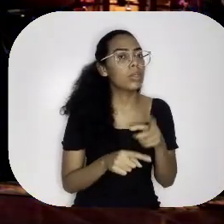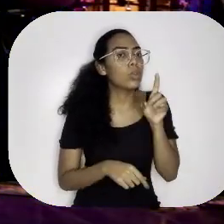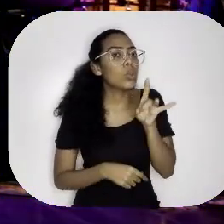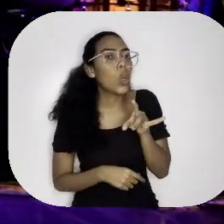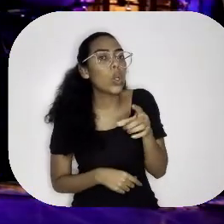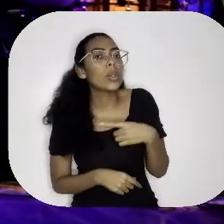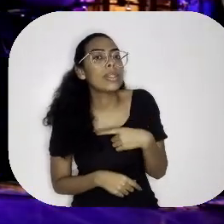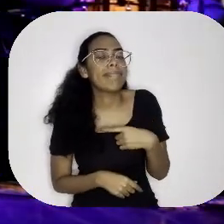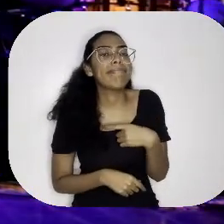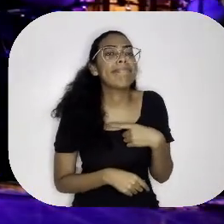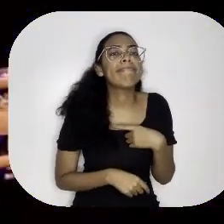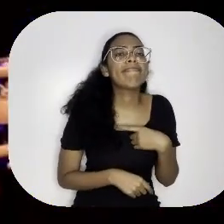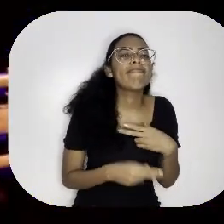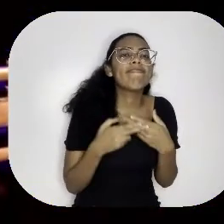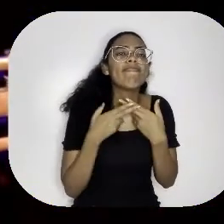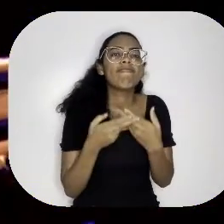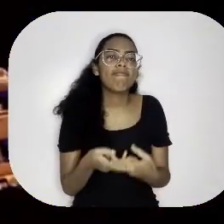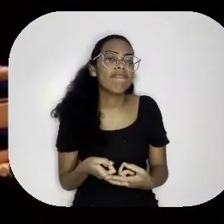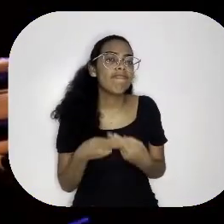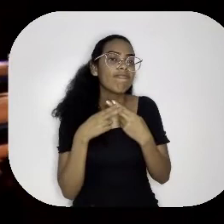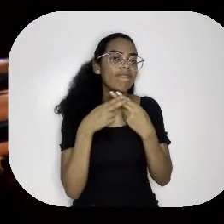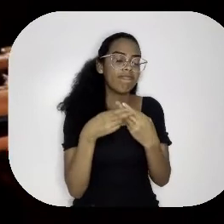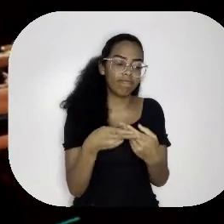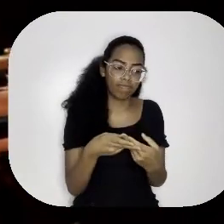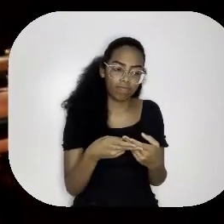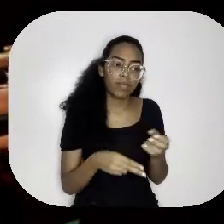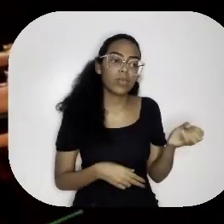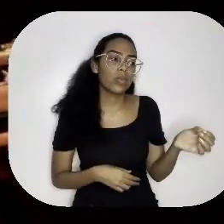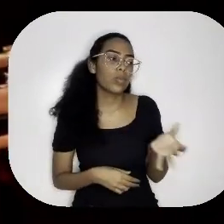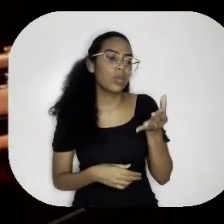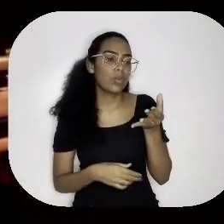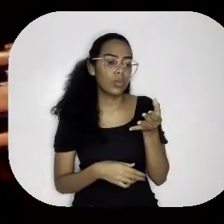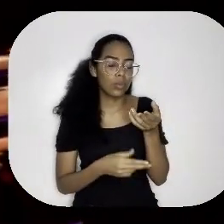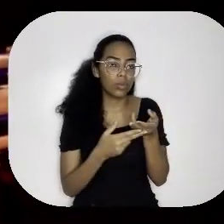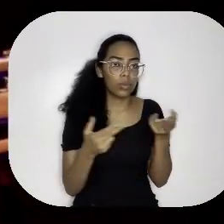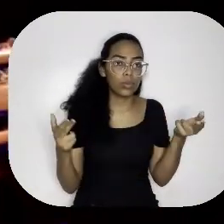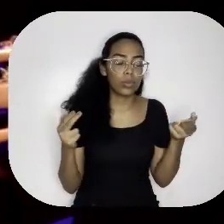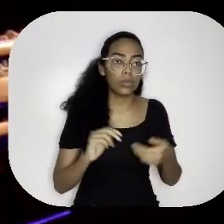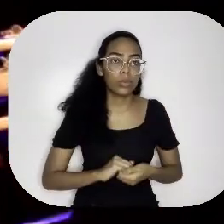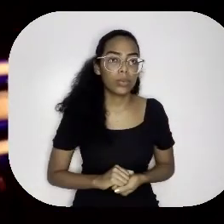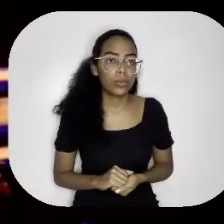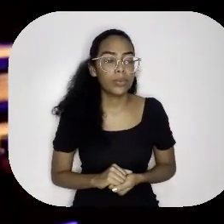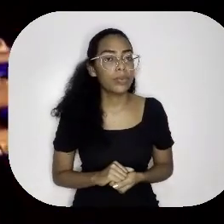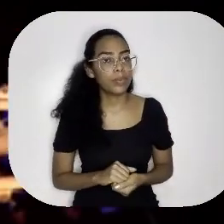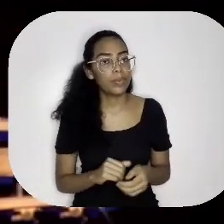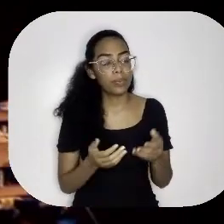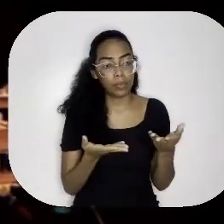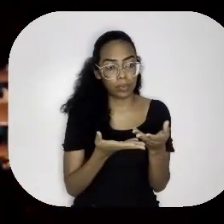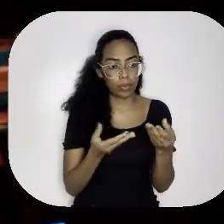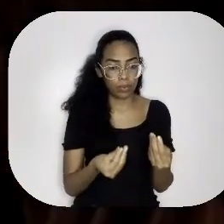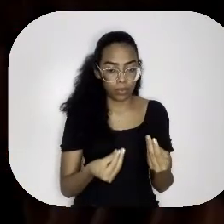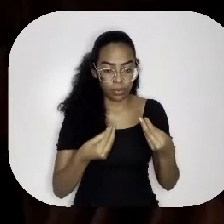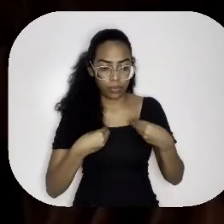esse tempo da paciência pra recomeçar. Aquele que